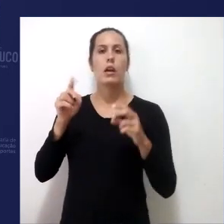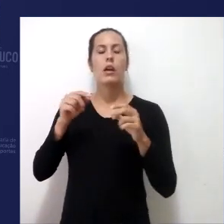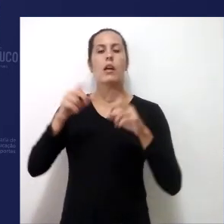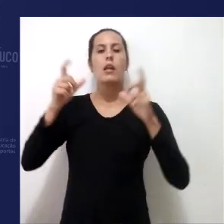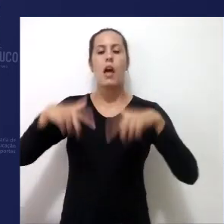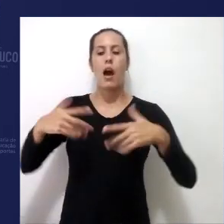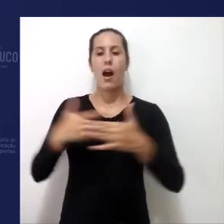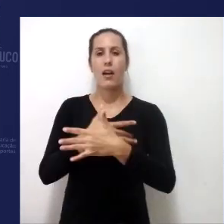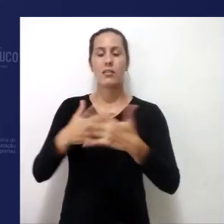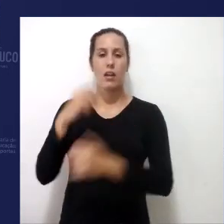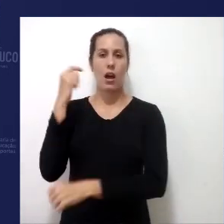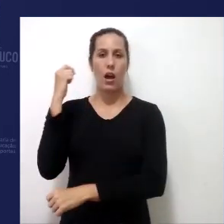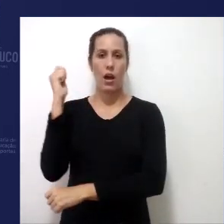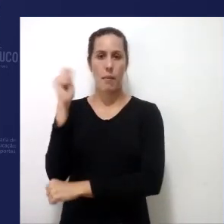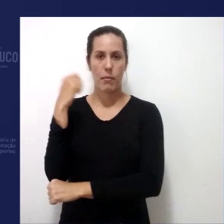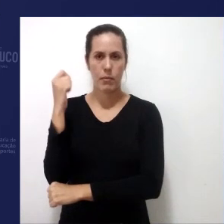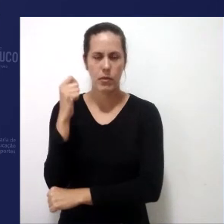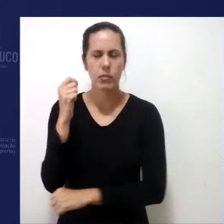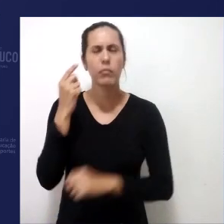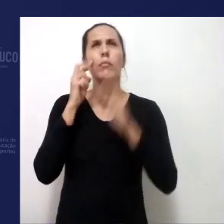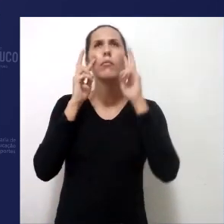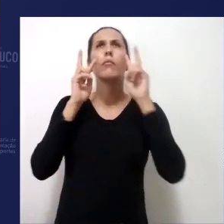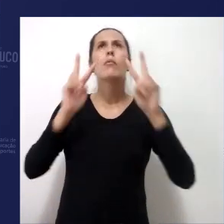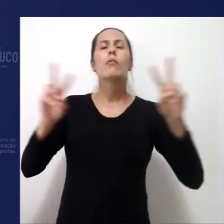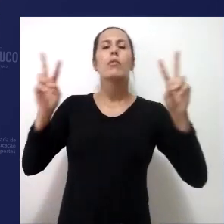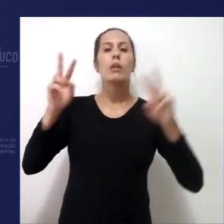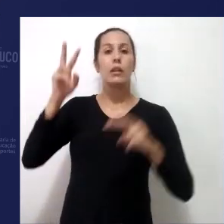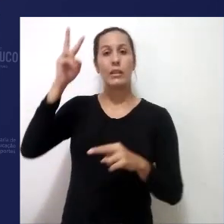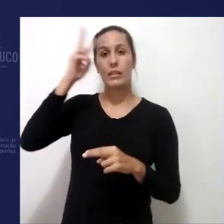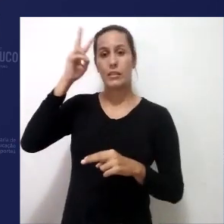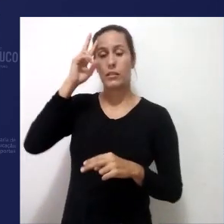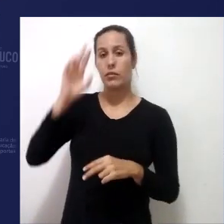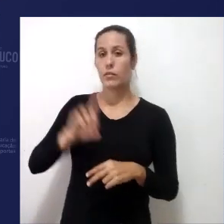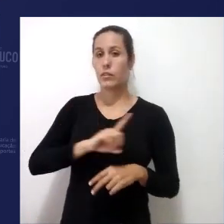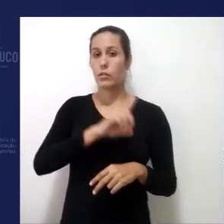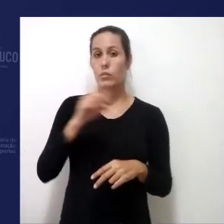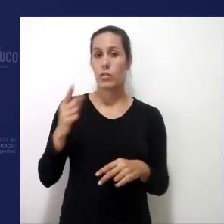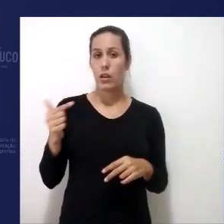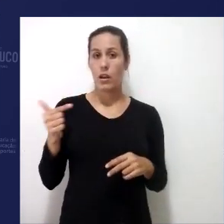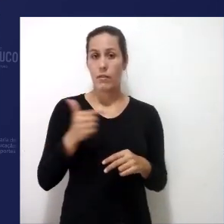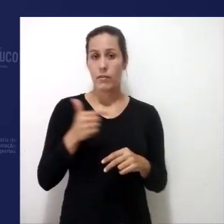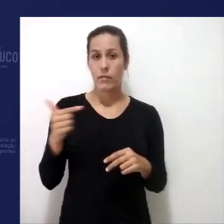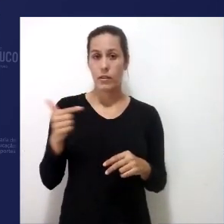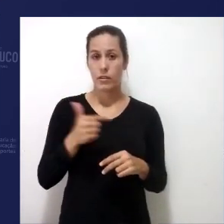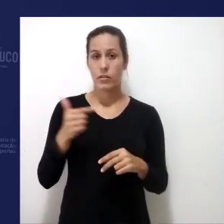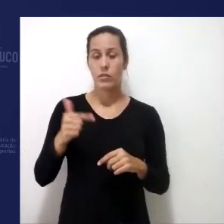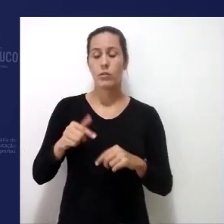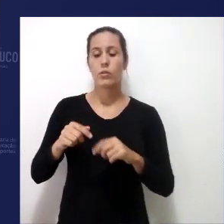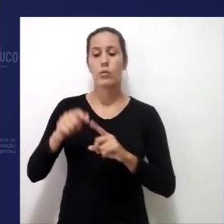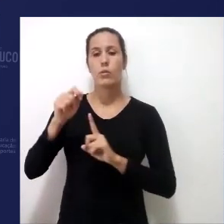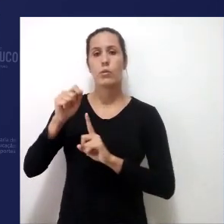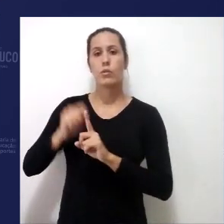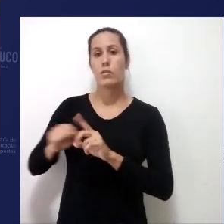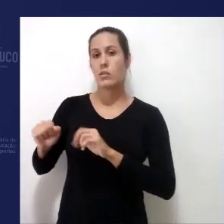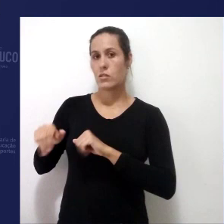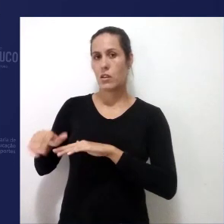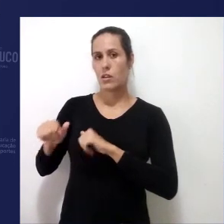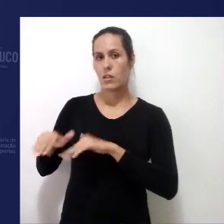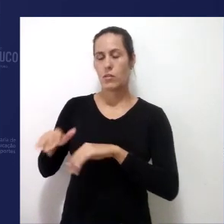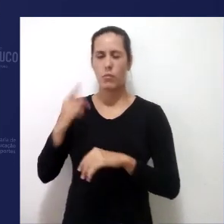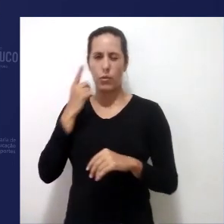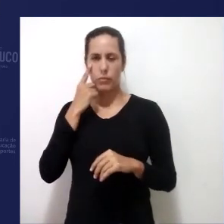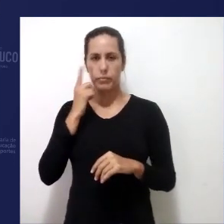da cidade de Abreu Lima, da terça-feira do dia 22 de